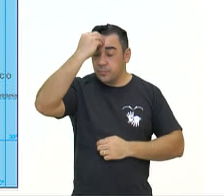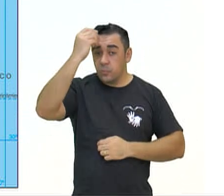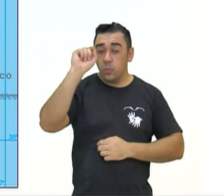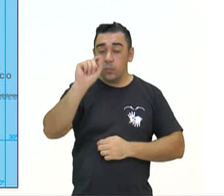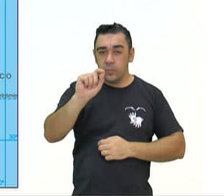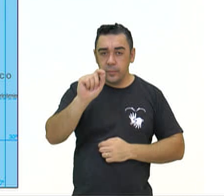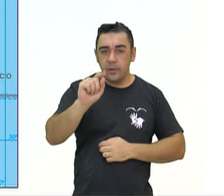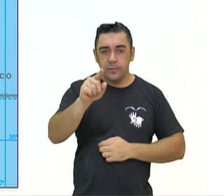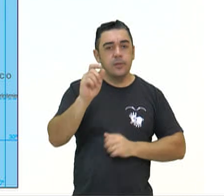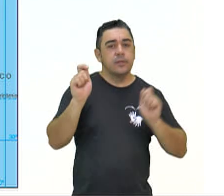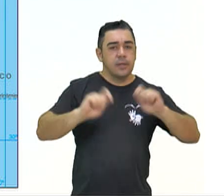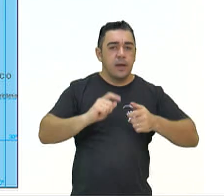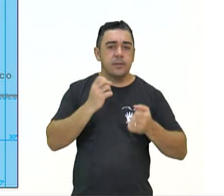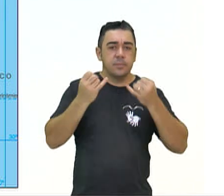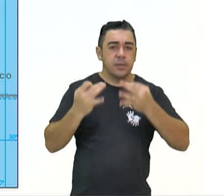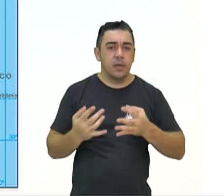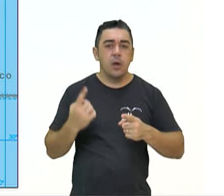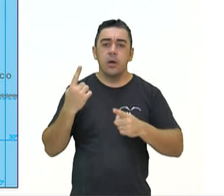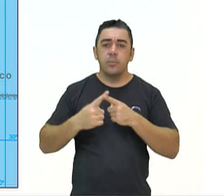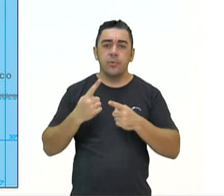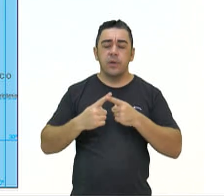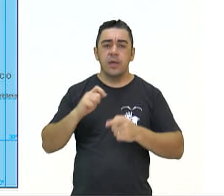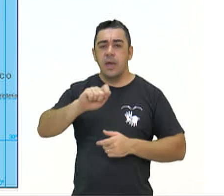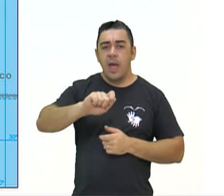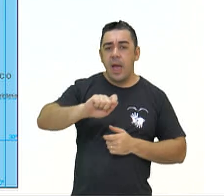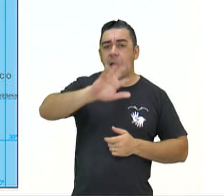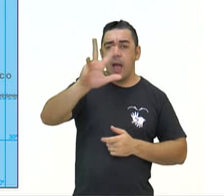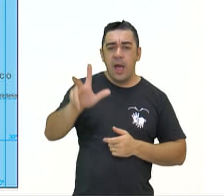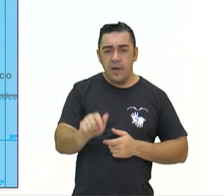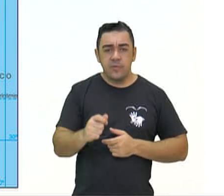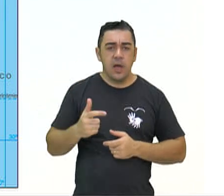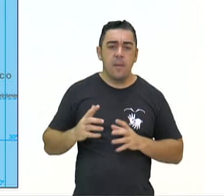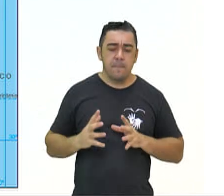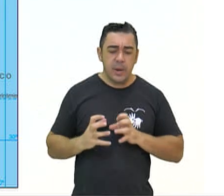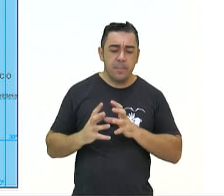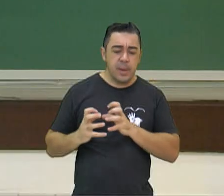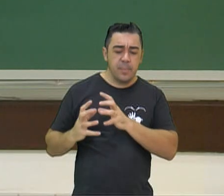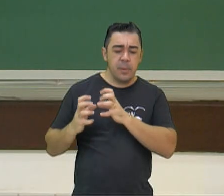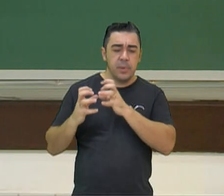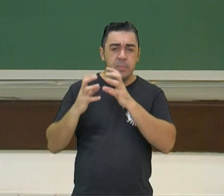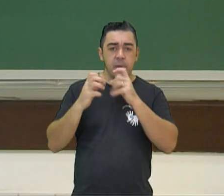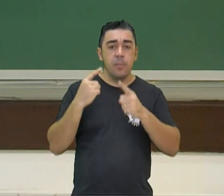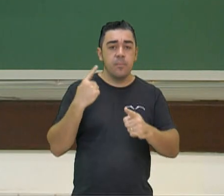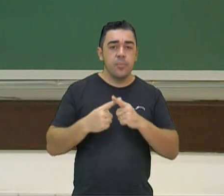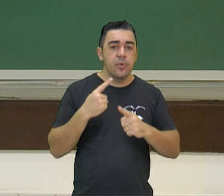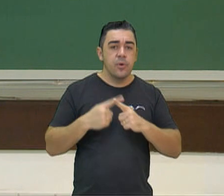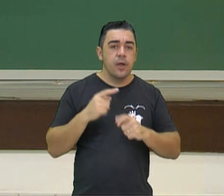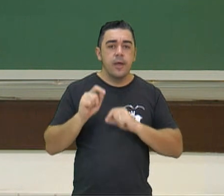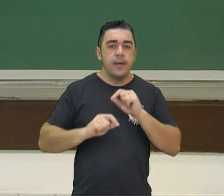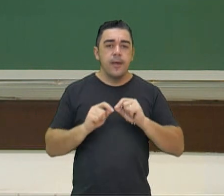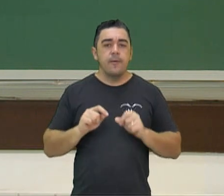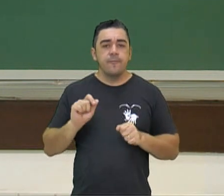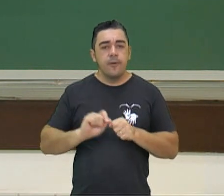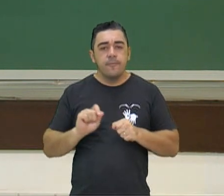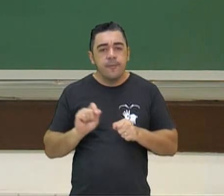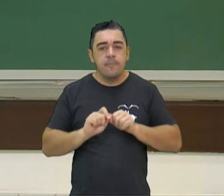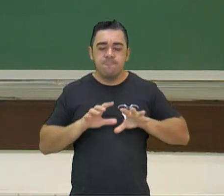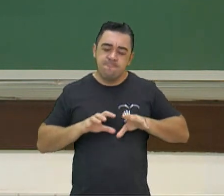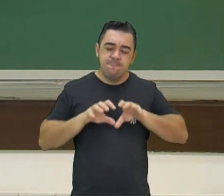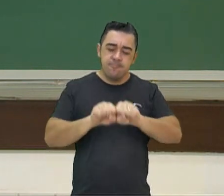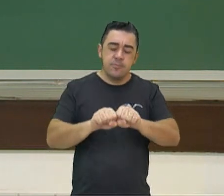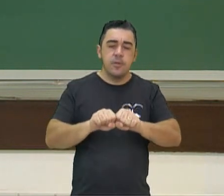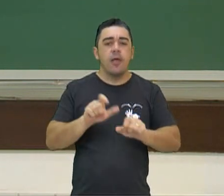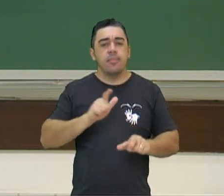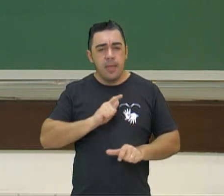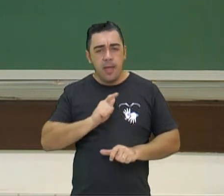poder falar sempre. Por que os africanos brigam? Por que eles estão em conflitos? Porque foi arranjado, foi